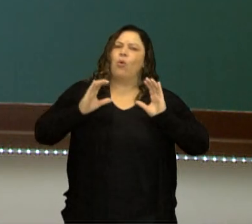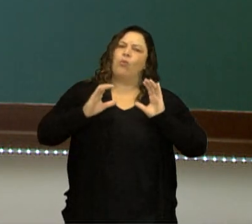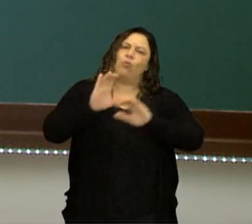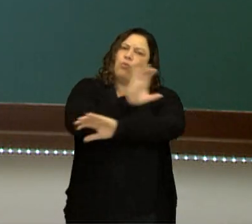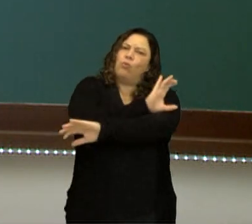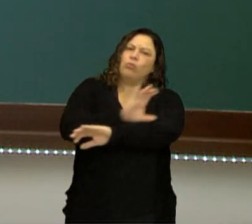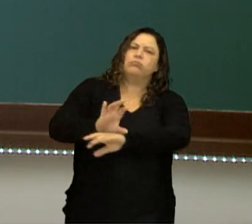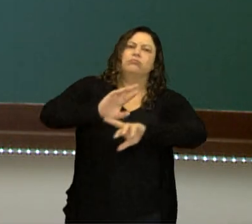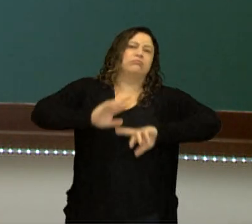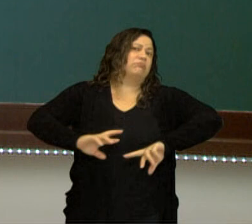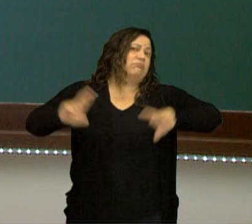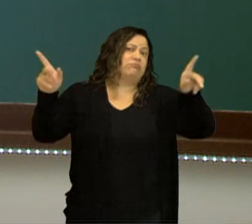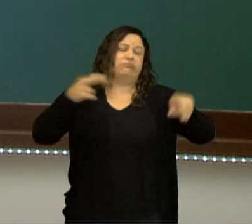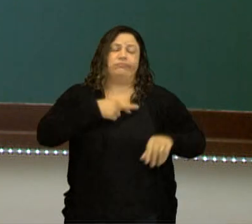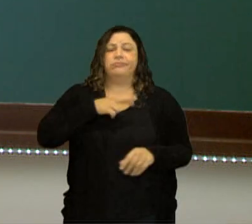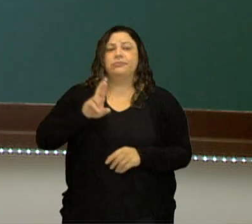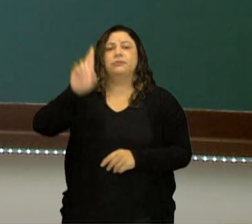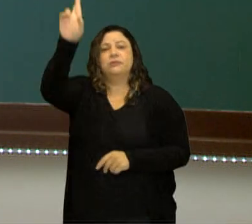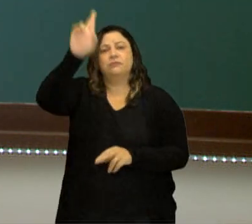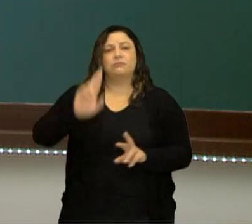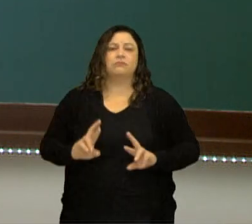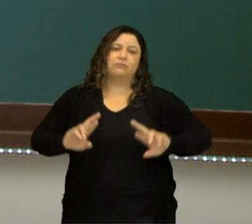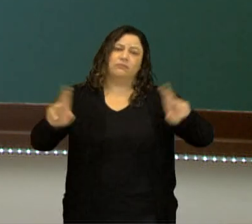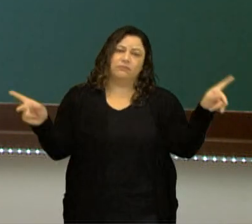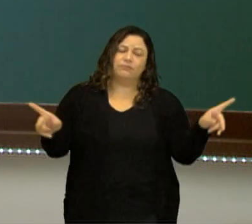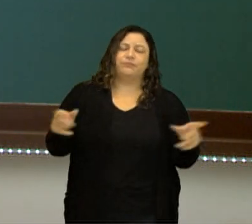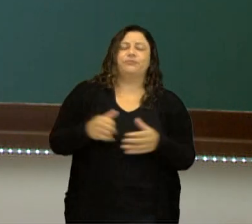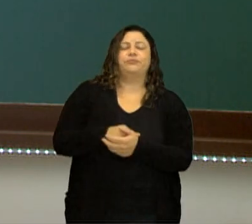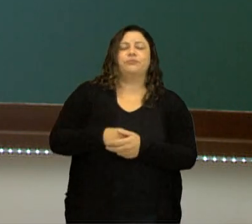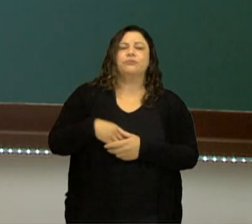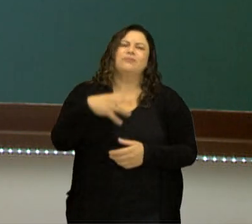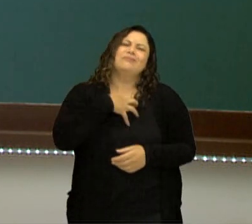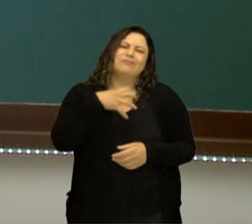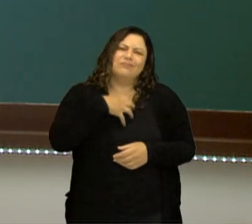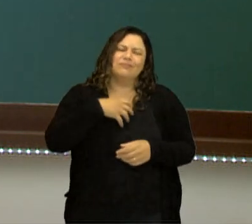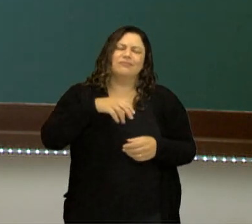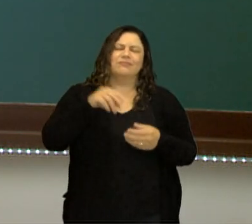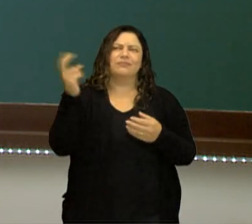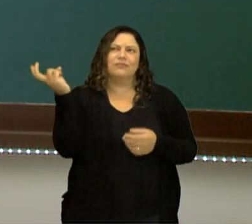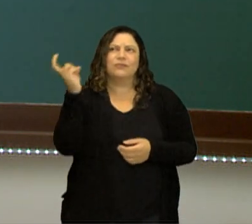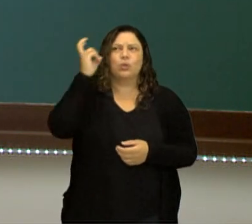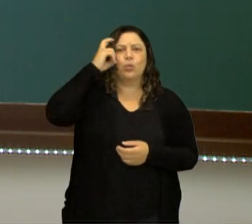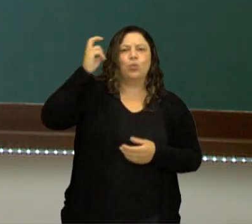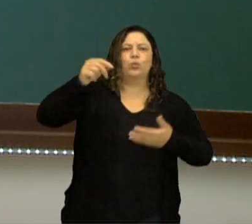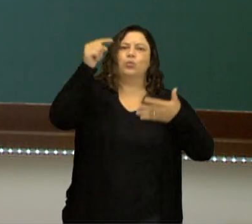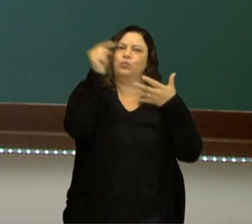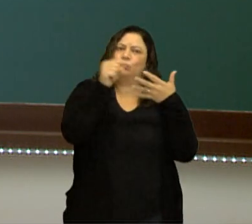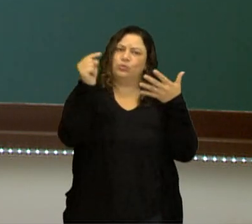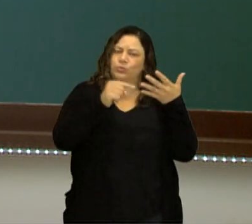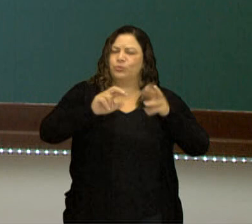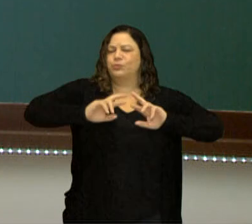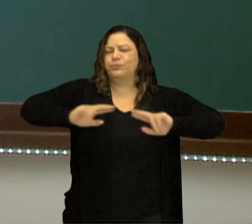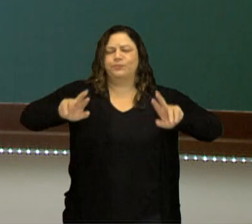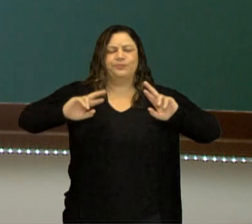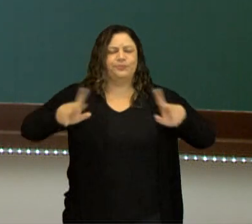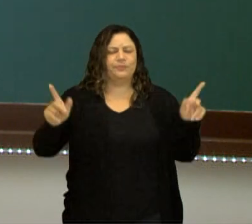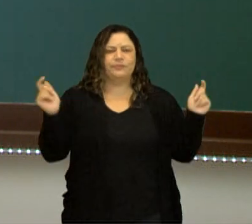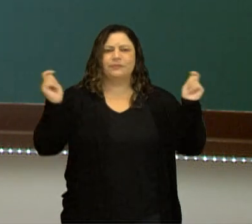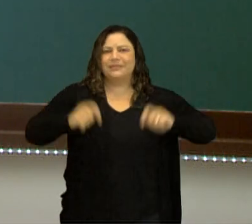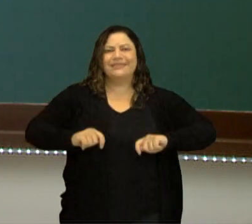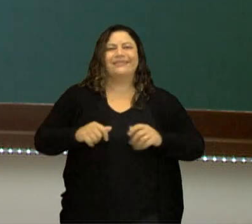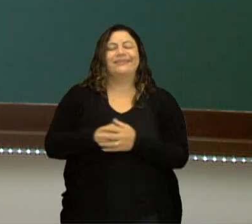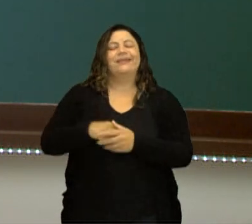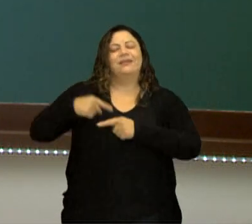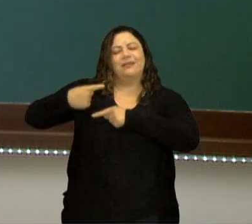Existiam religiões diferentes, hábitos culturais totalmente diversos. E isso acabava alcançando,